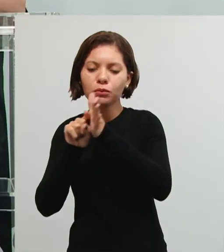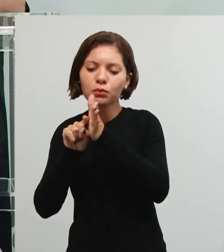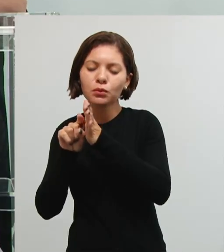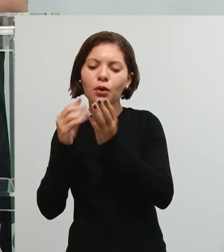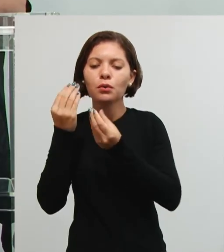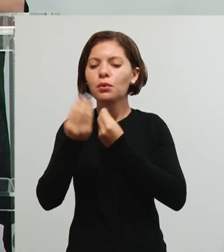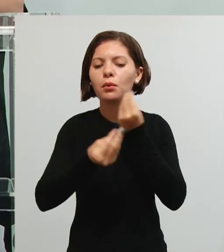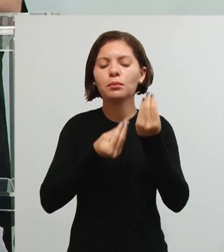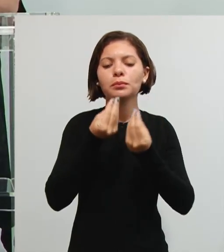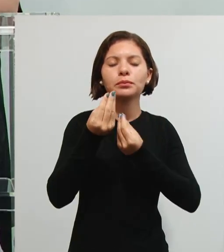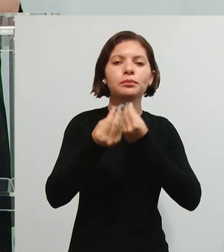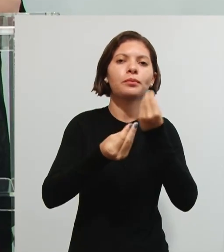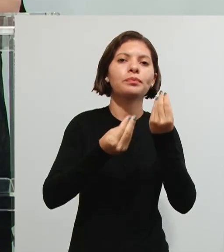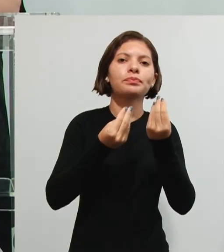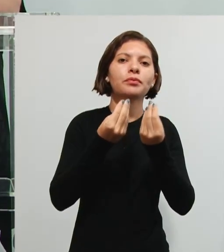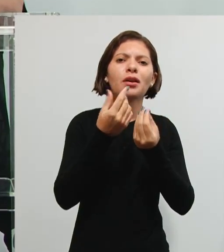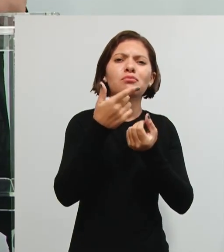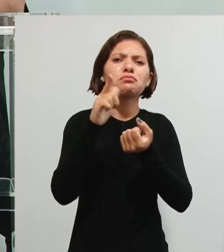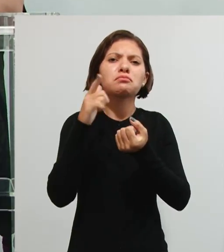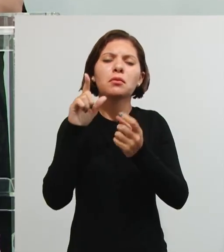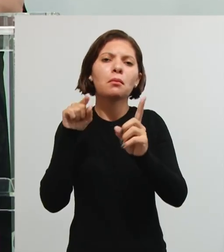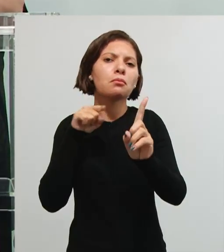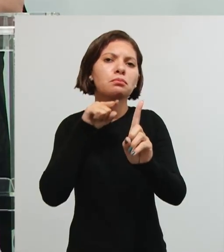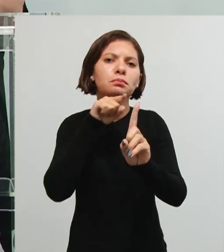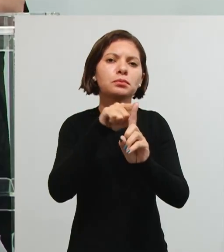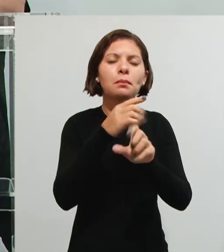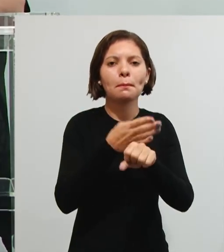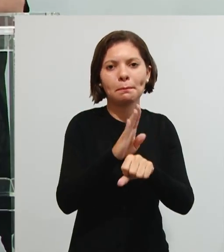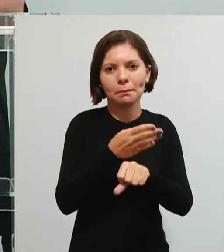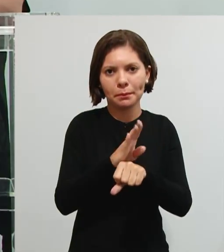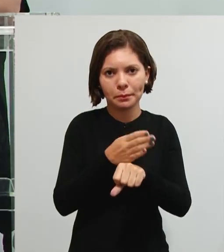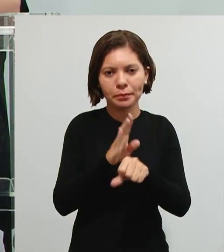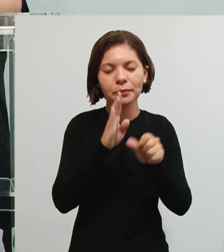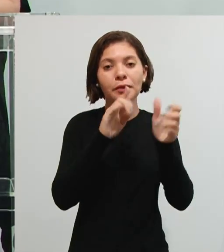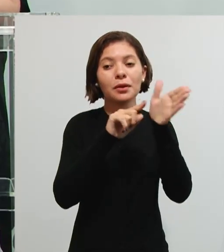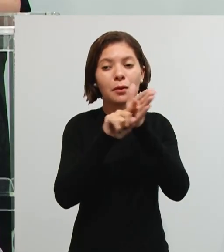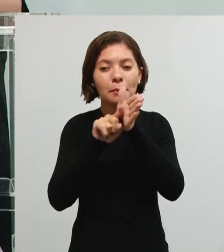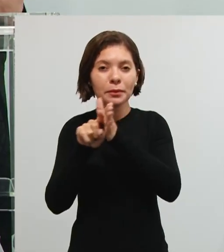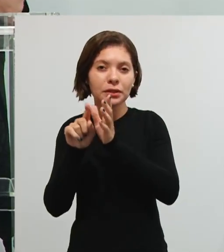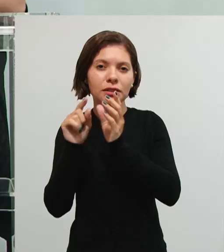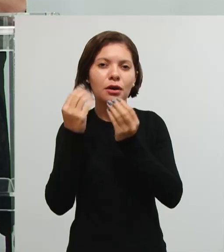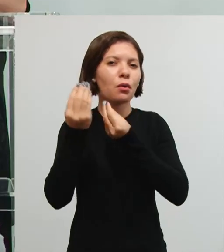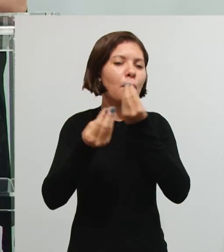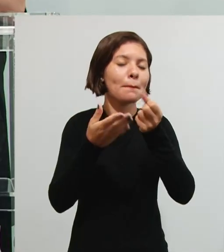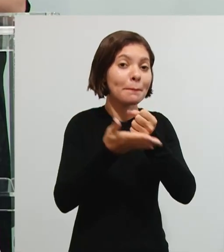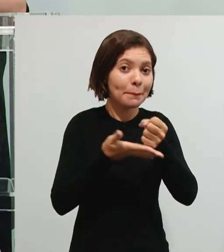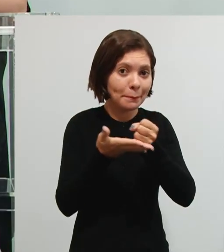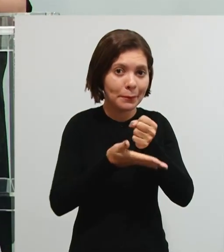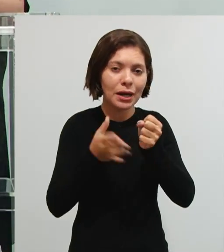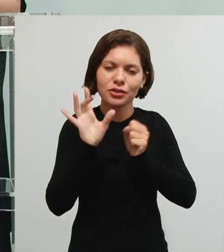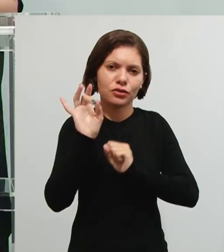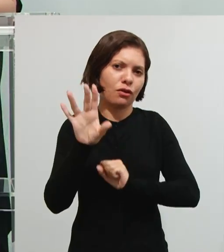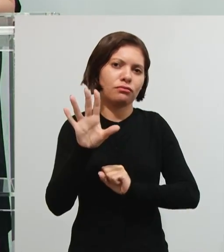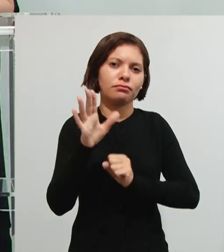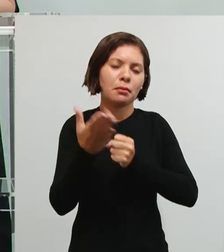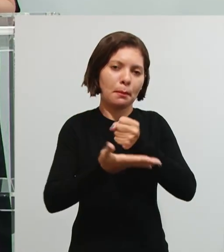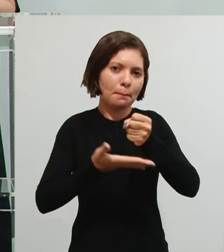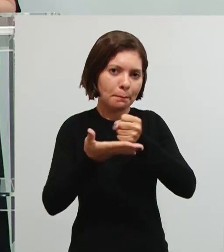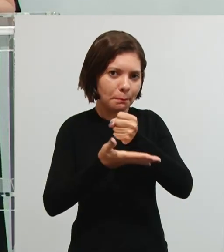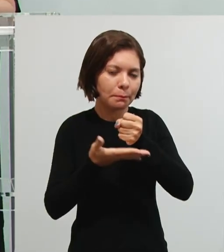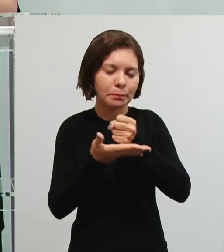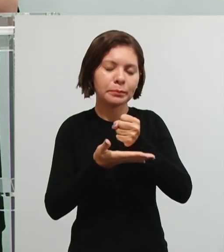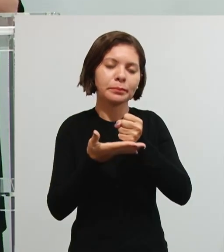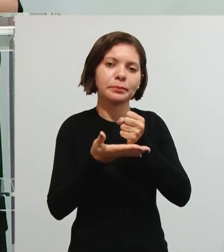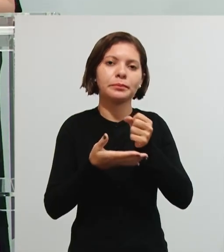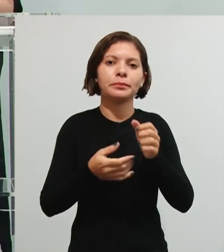um objetivo prático. Ela é uma pesquisa que se chama de básica, então ela vai servir de base para outras